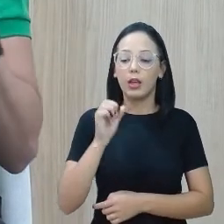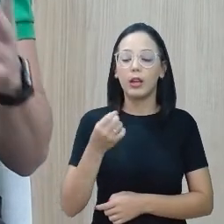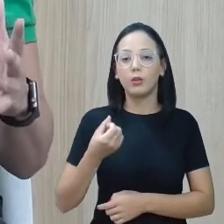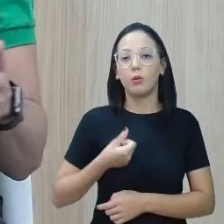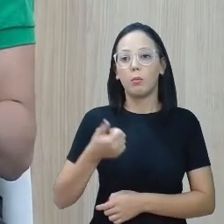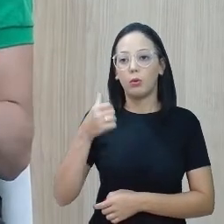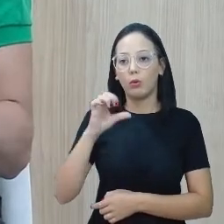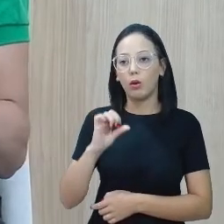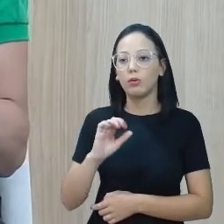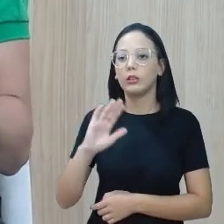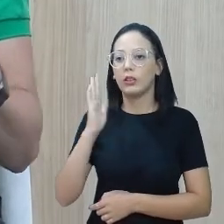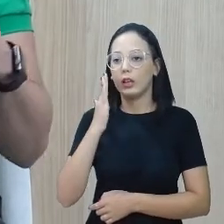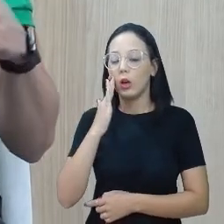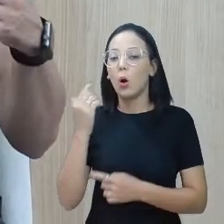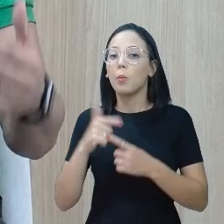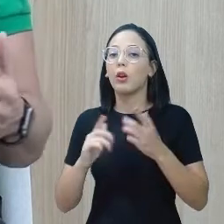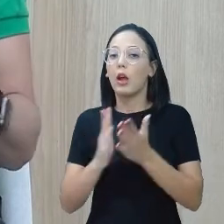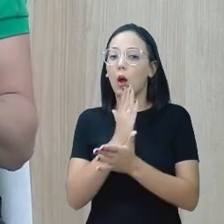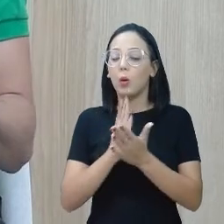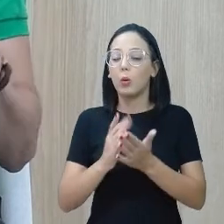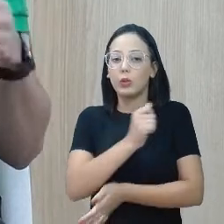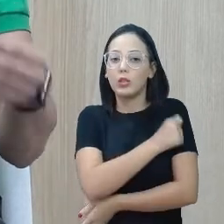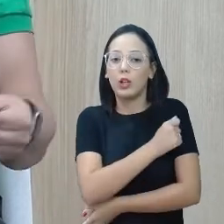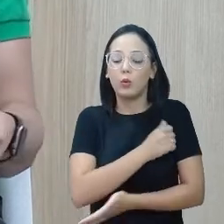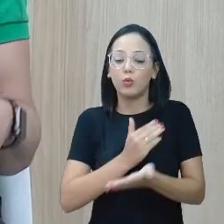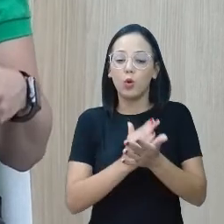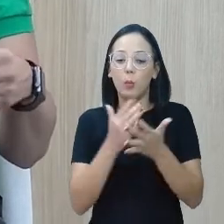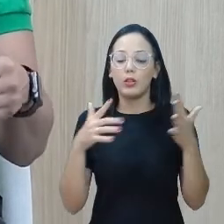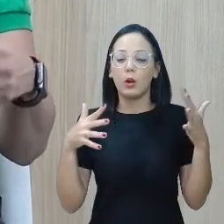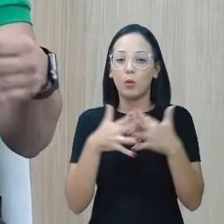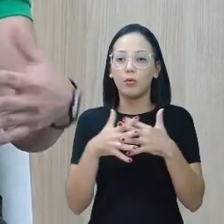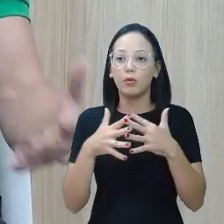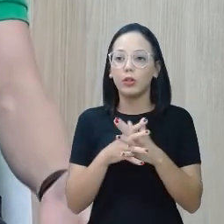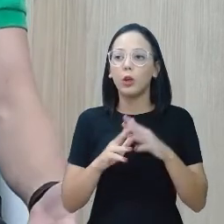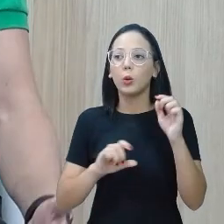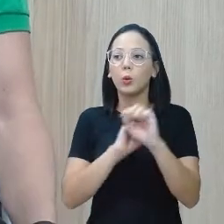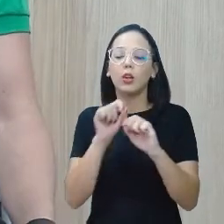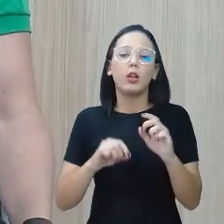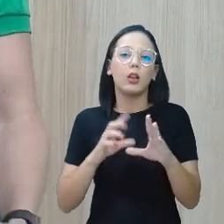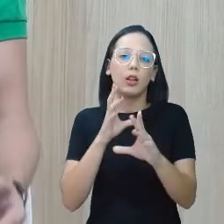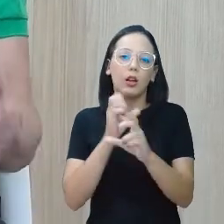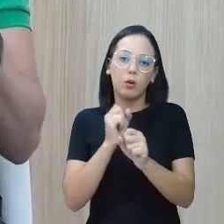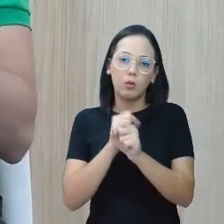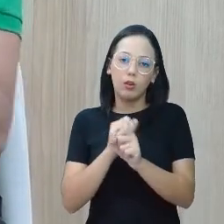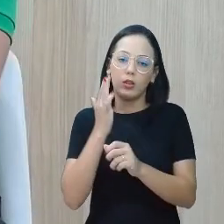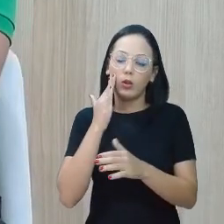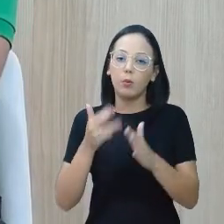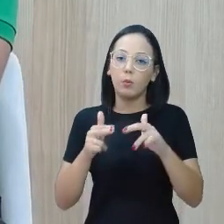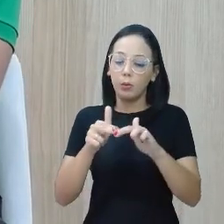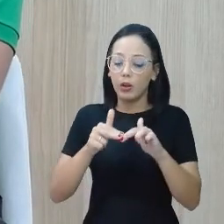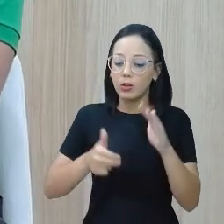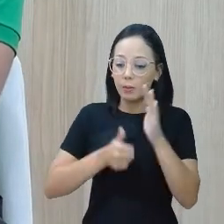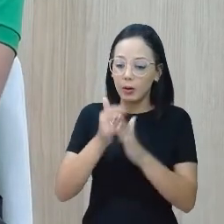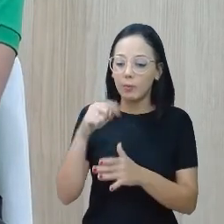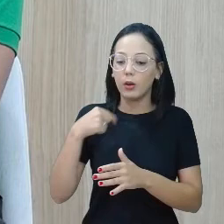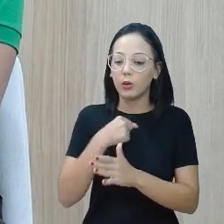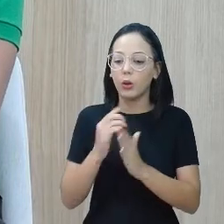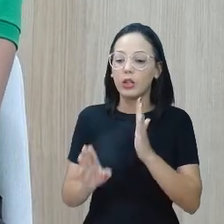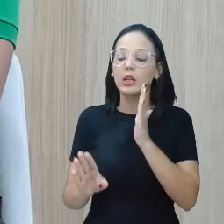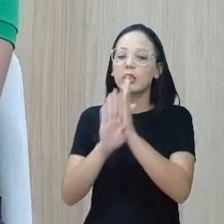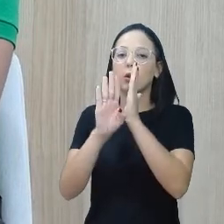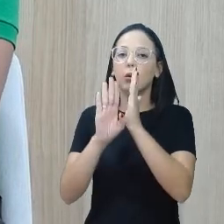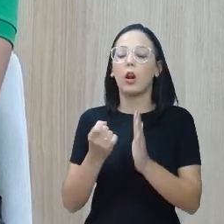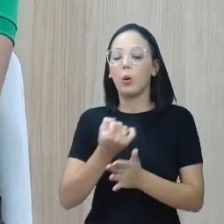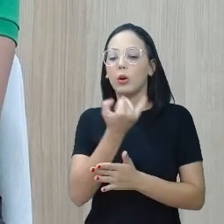número 9, porque alguns alunos começam a se confundir o que é que está calculando, tá bom? Então, o primeiro passo ali foi a gente encontrar